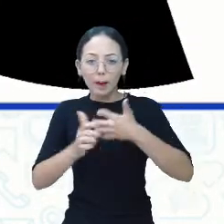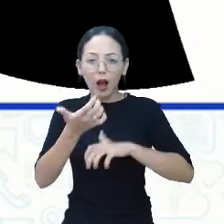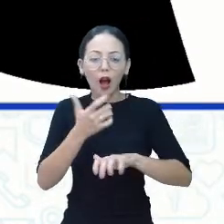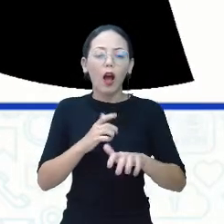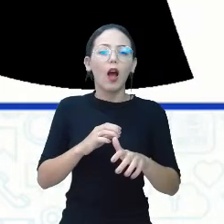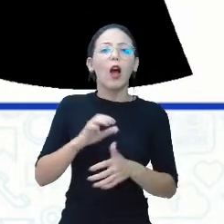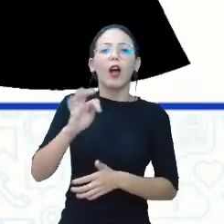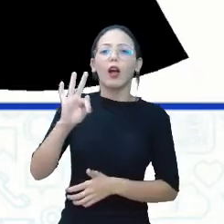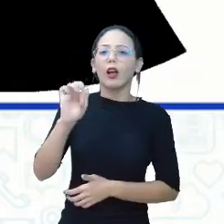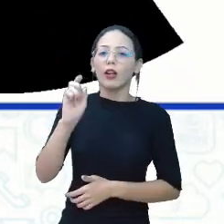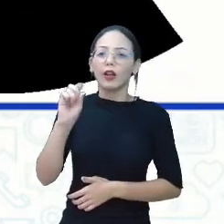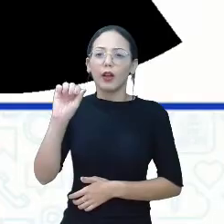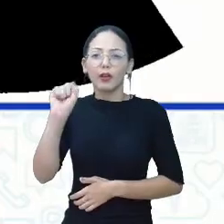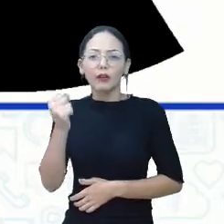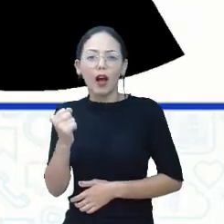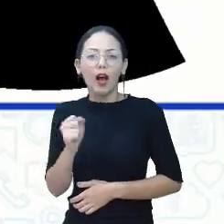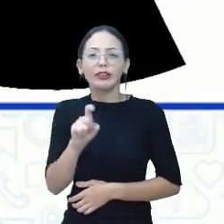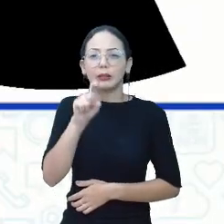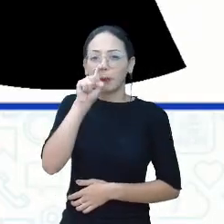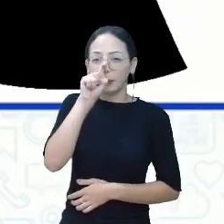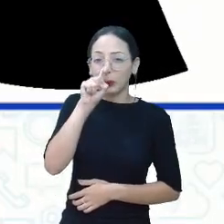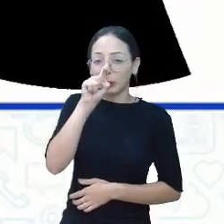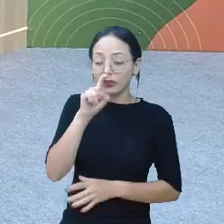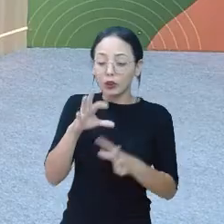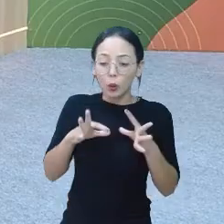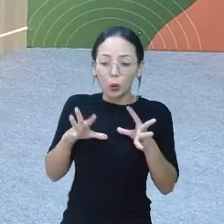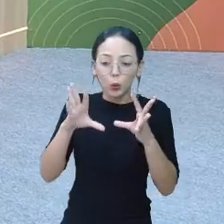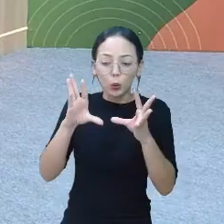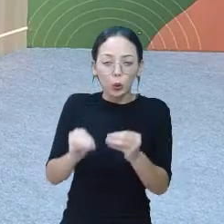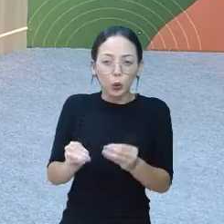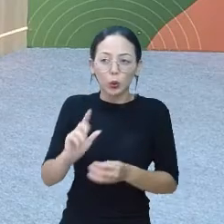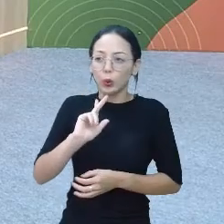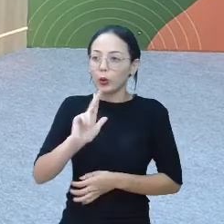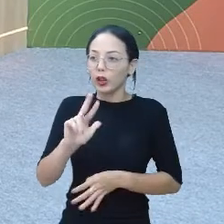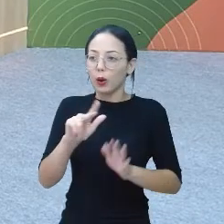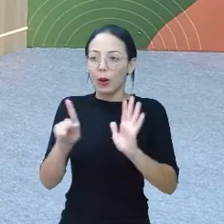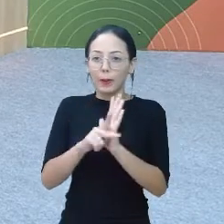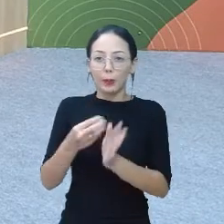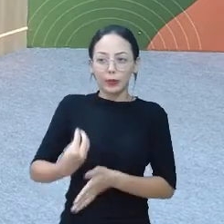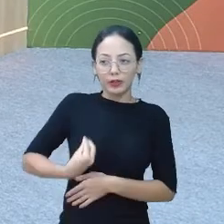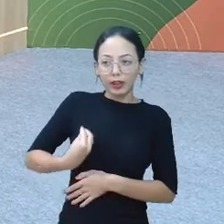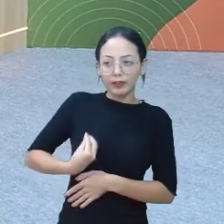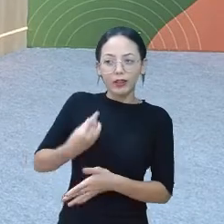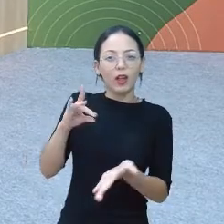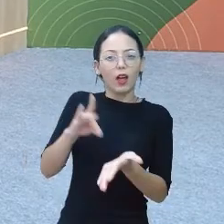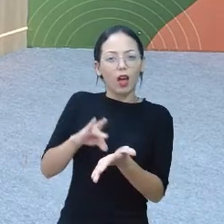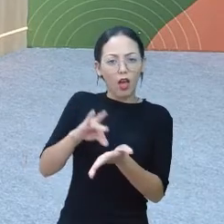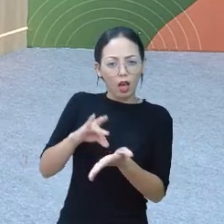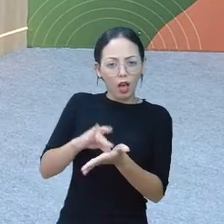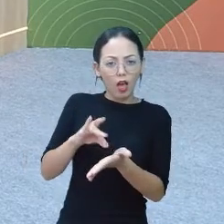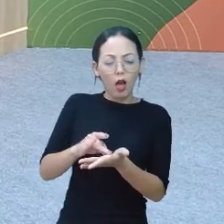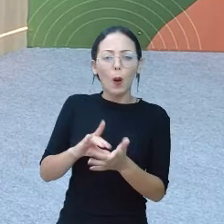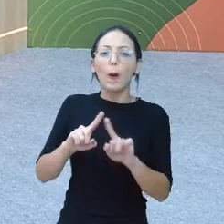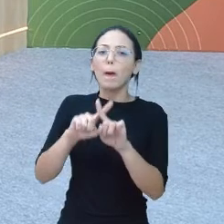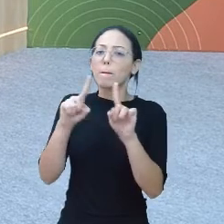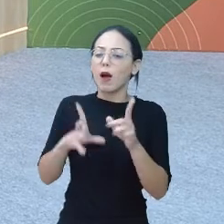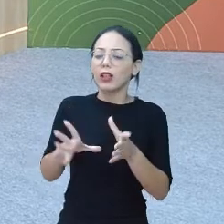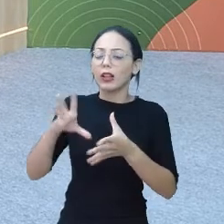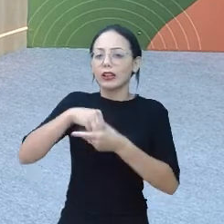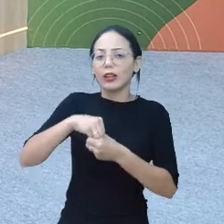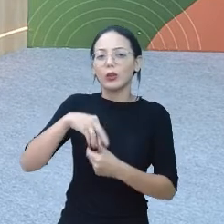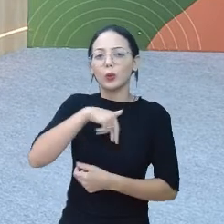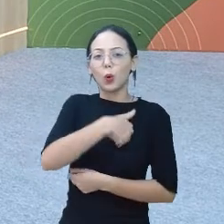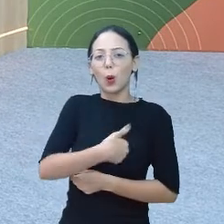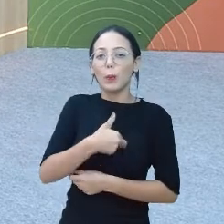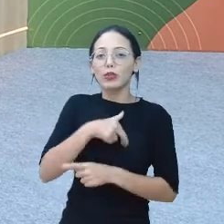duendes, então bruxas, então tudo isso que não existe na vida real vai existir dentro do romance,